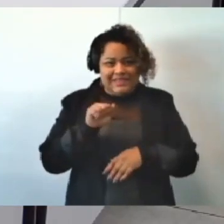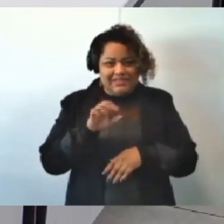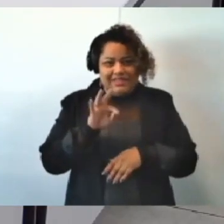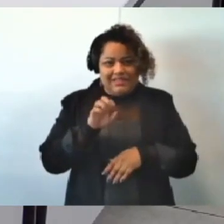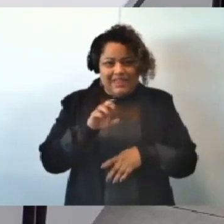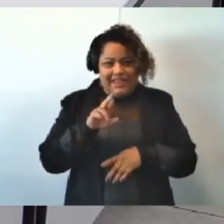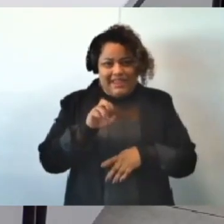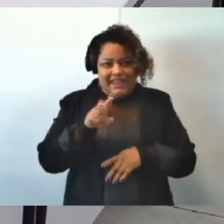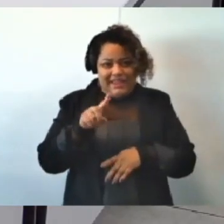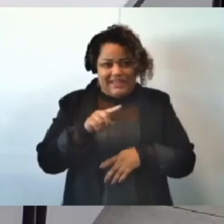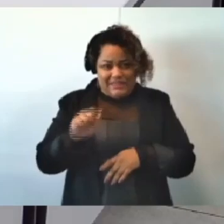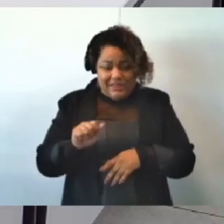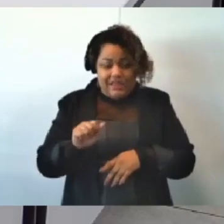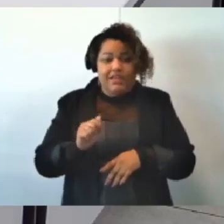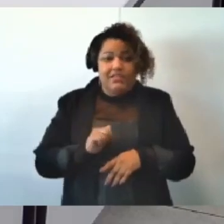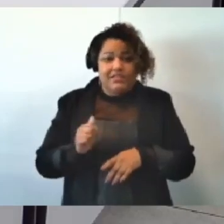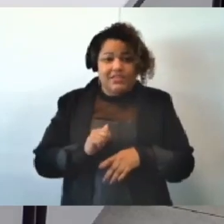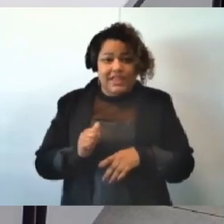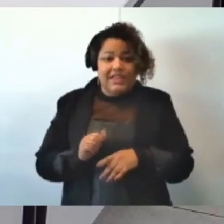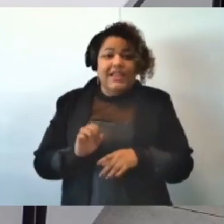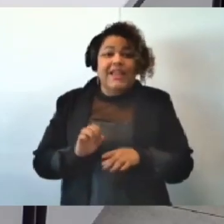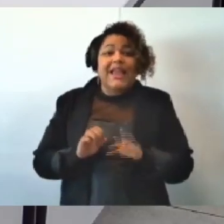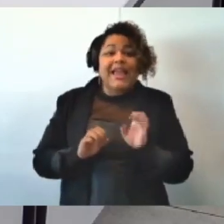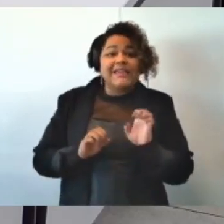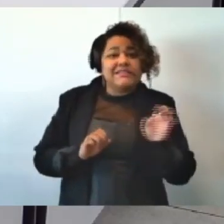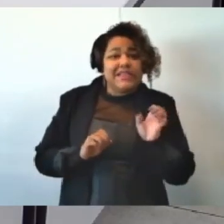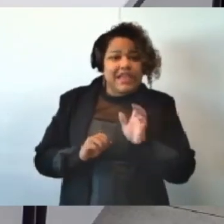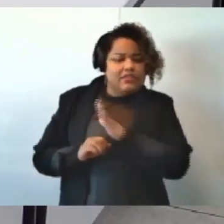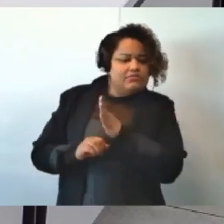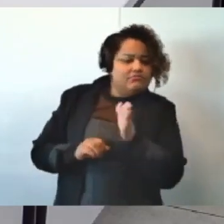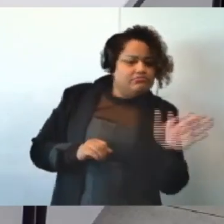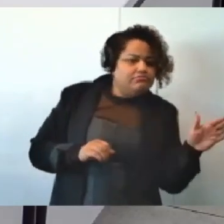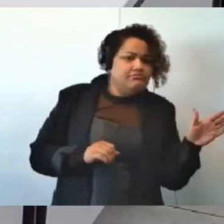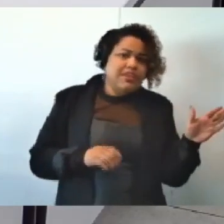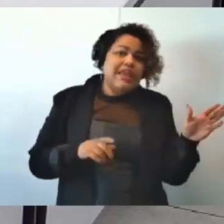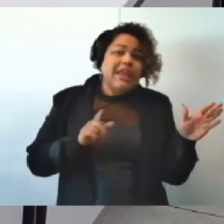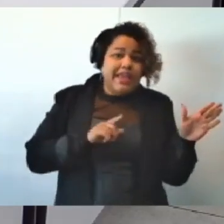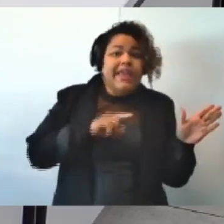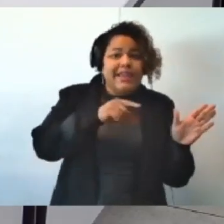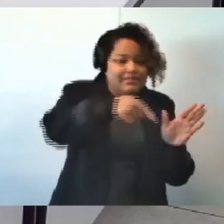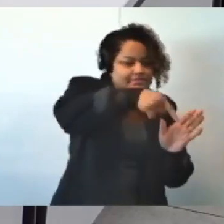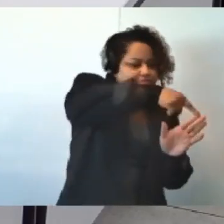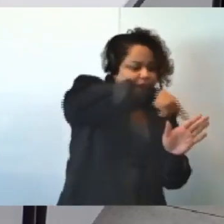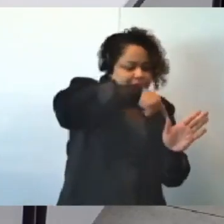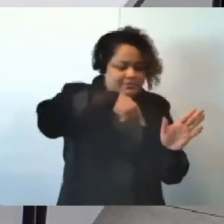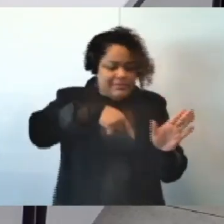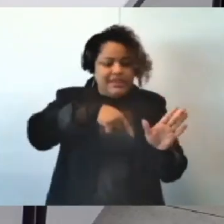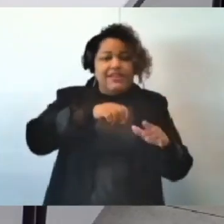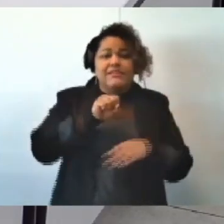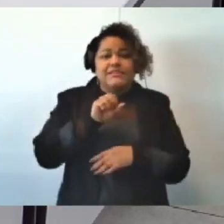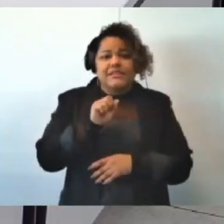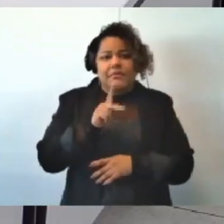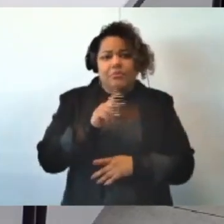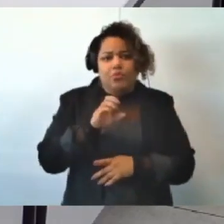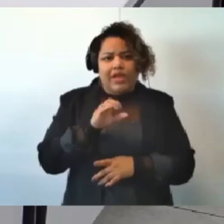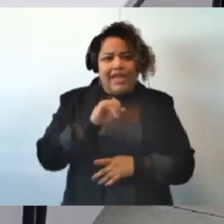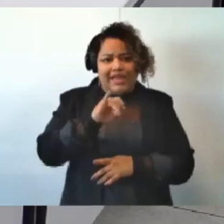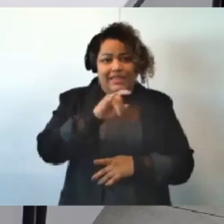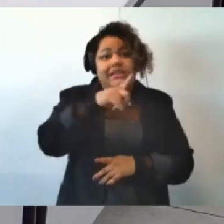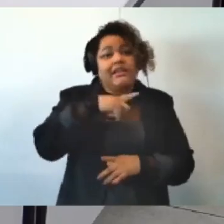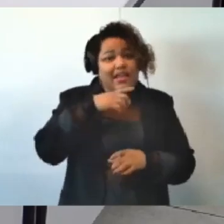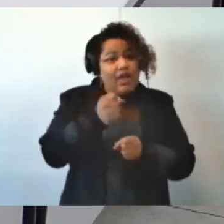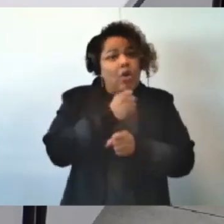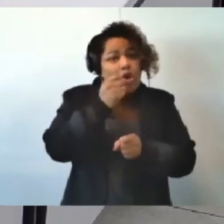Sapucaí. Foi feita uma obra para que a rua fosse mão dupla. E é outra coisa que eles não explicam